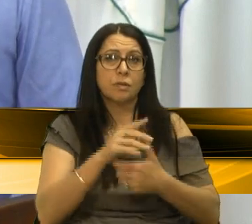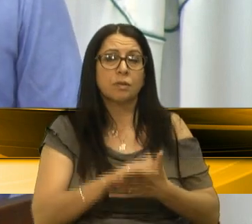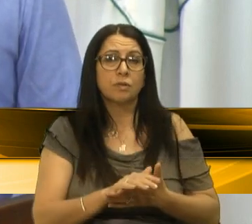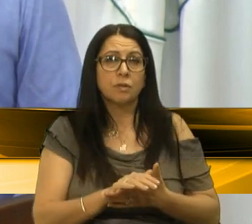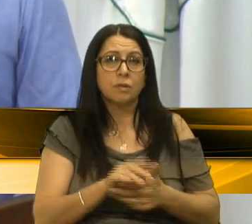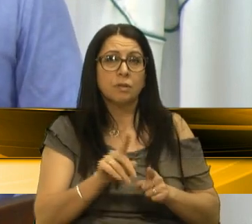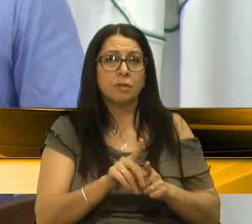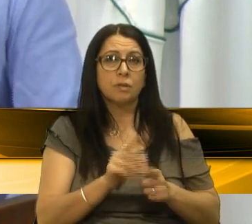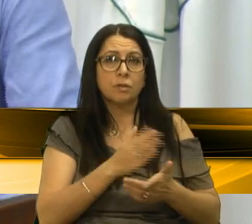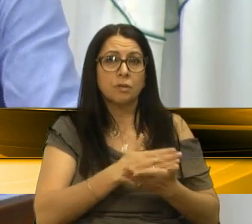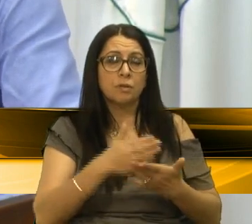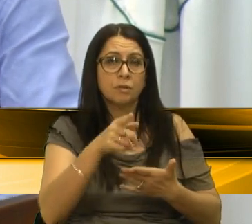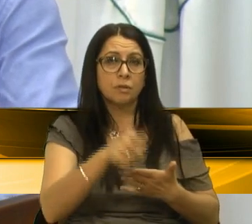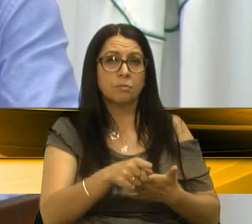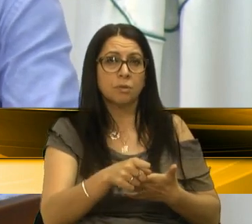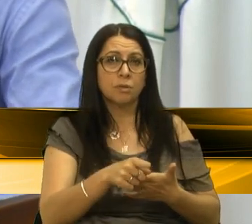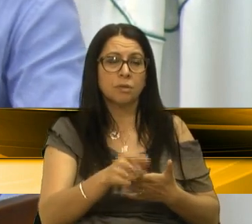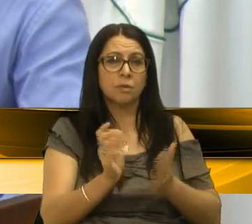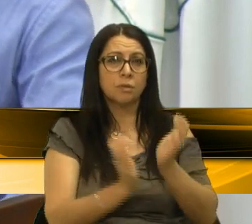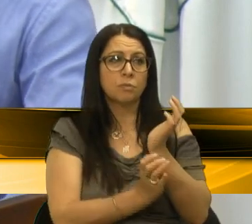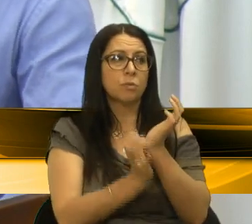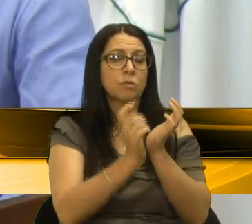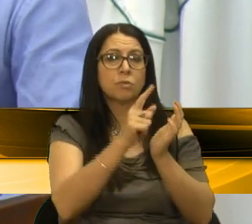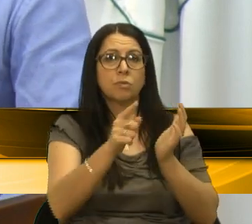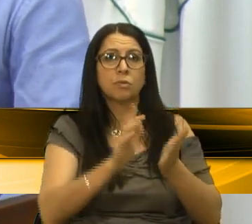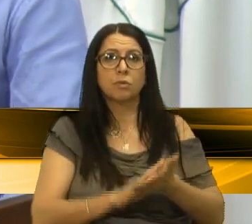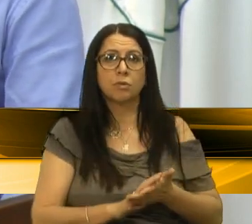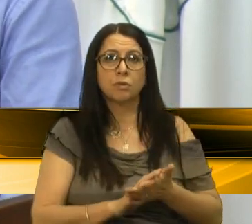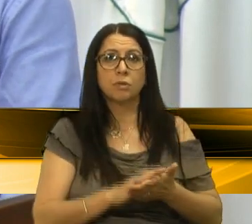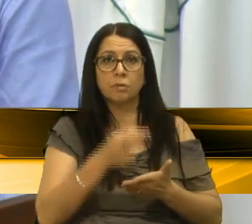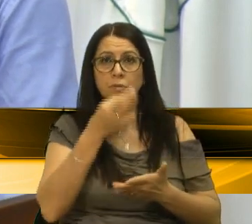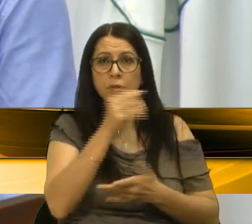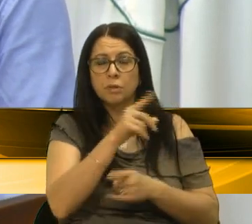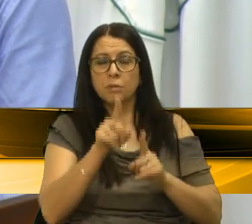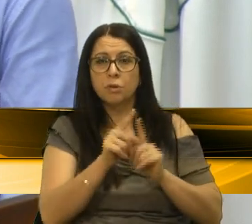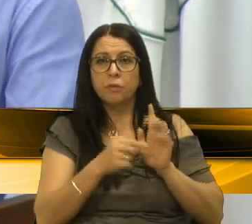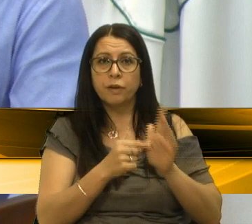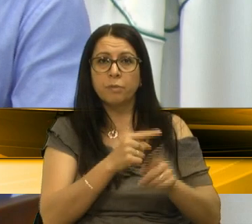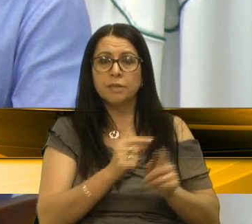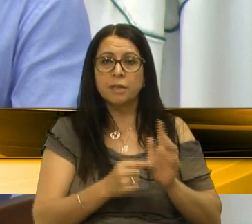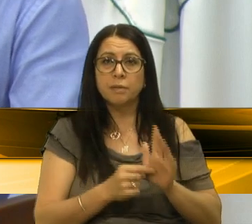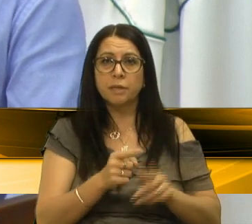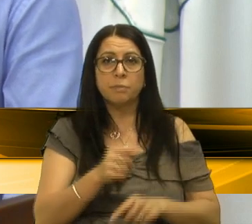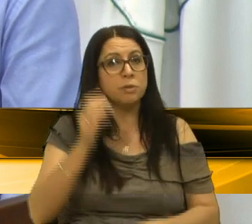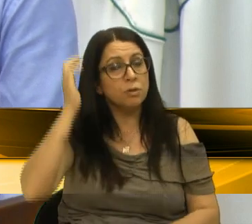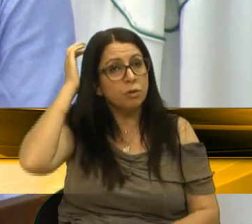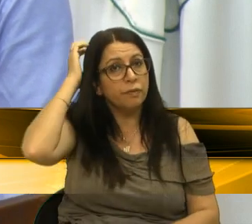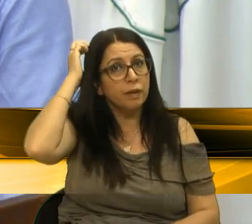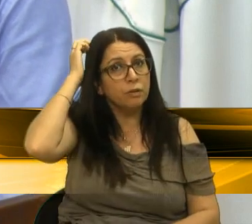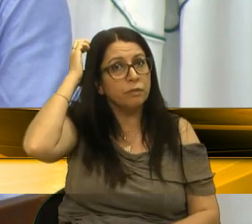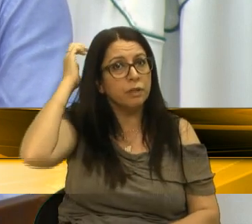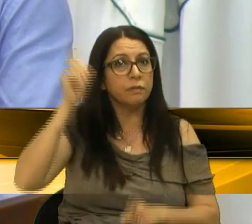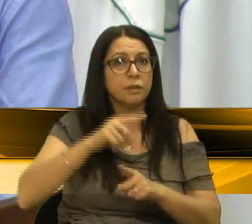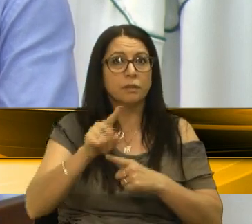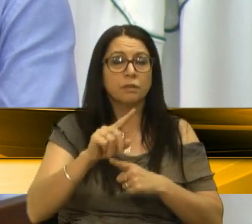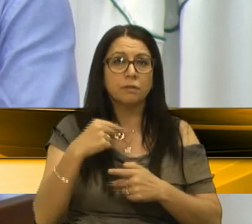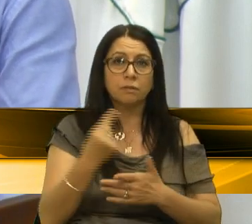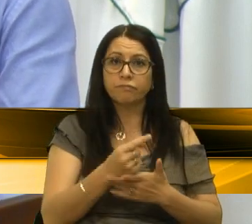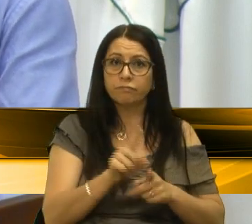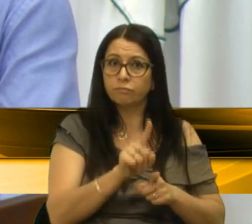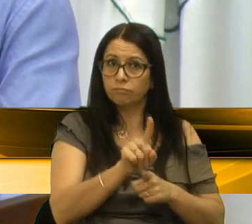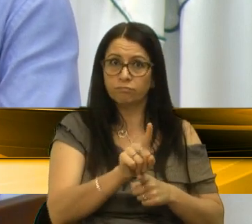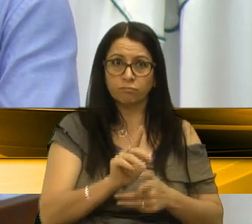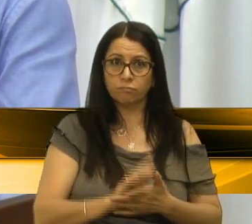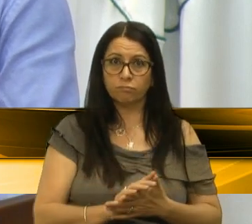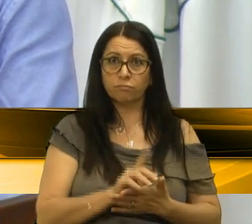eu inicio com a burocracia. Caxias do Sul tem sido a terra da burocracia, lugar engessado e que